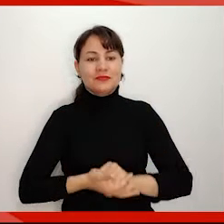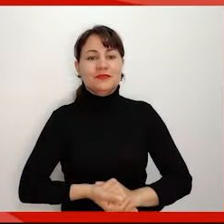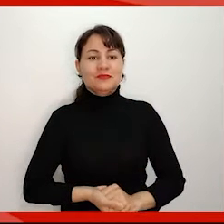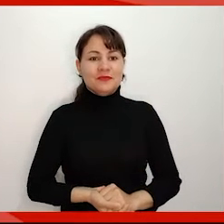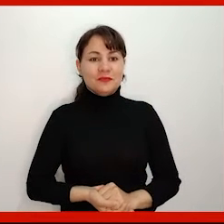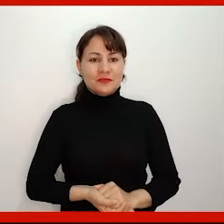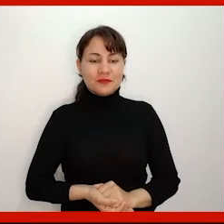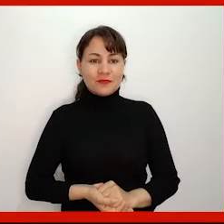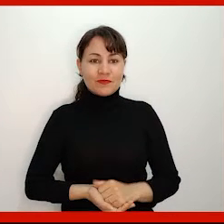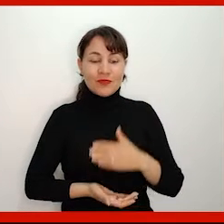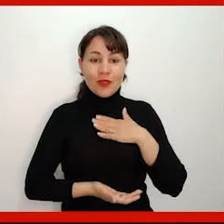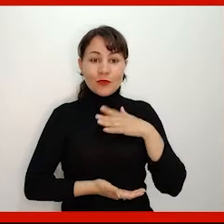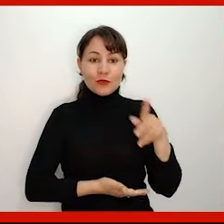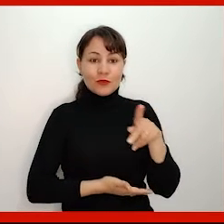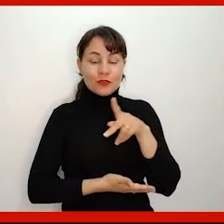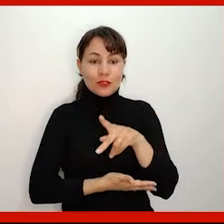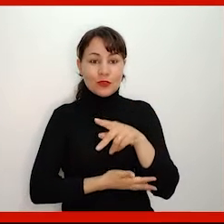hoje.